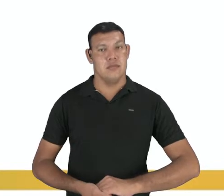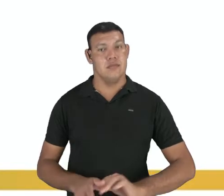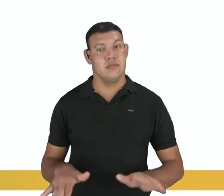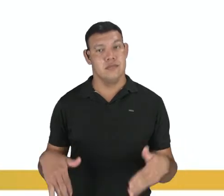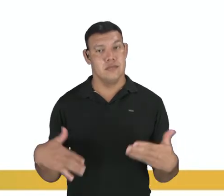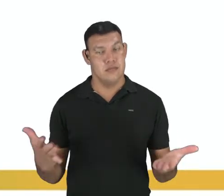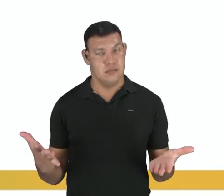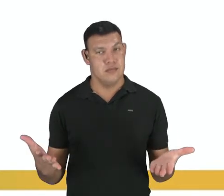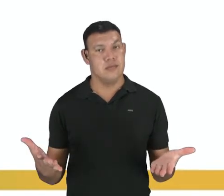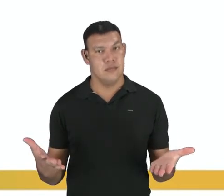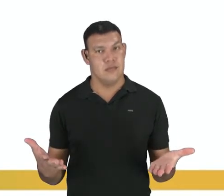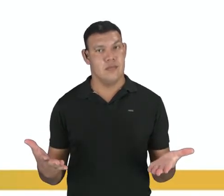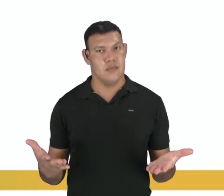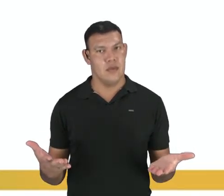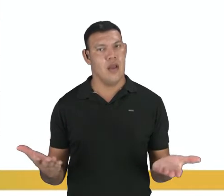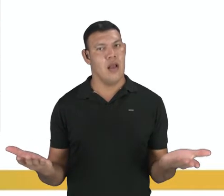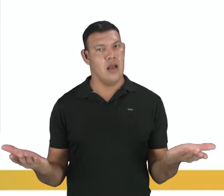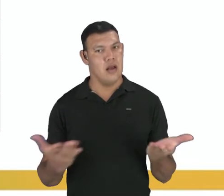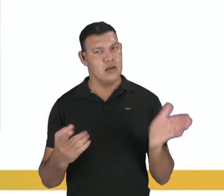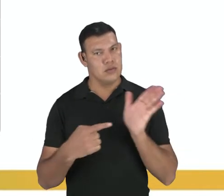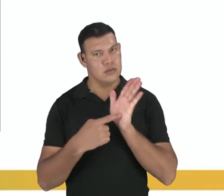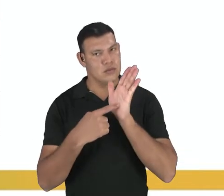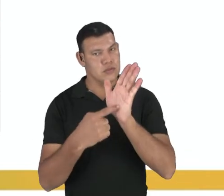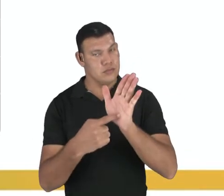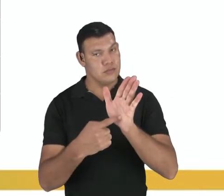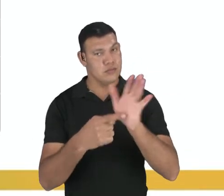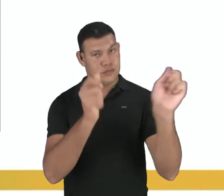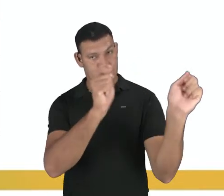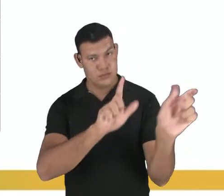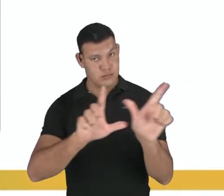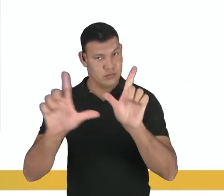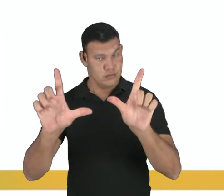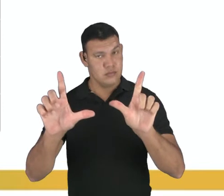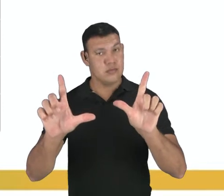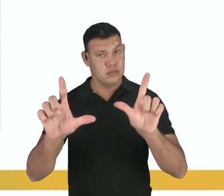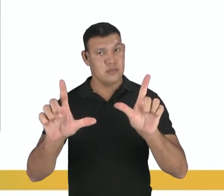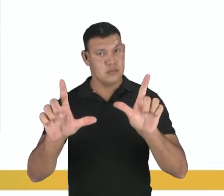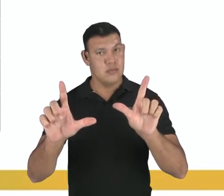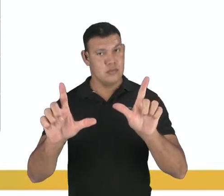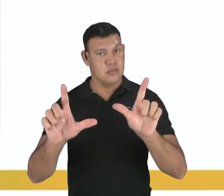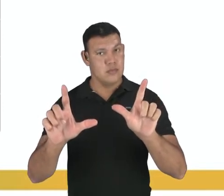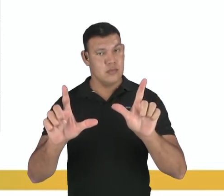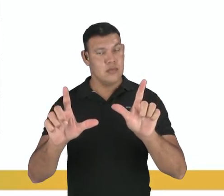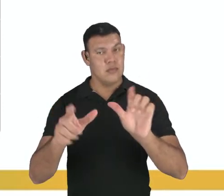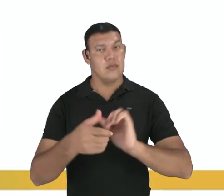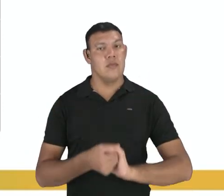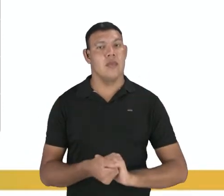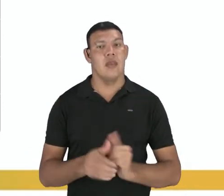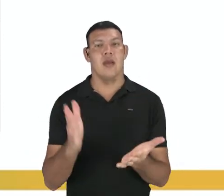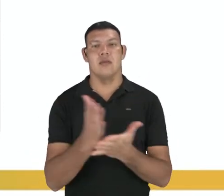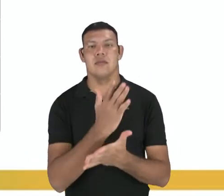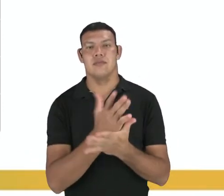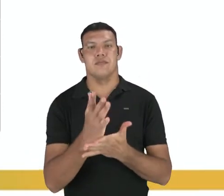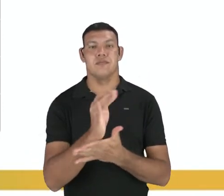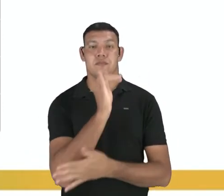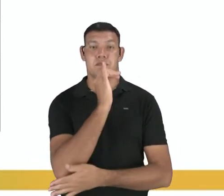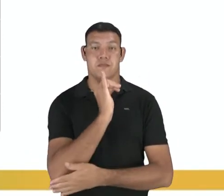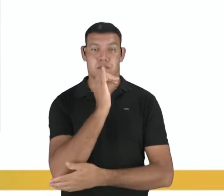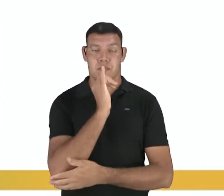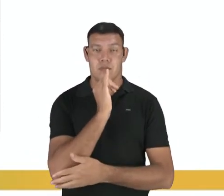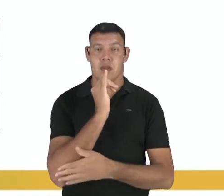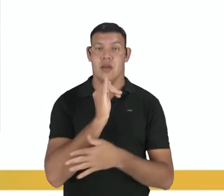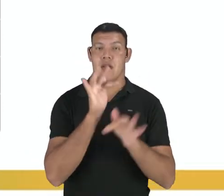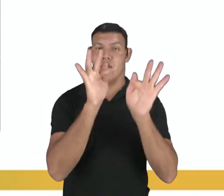Então, gente, vamos ver agora o próximo slide. Nesse slide eu trouxe para vocês alguns exemplos de